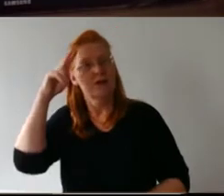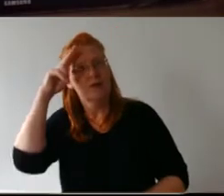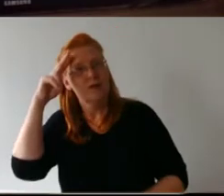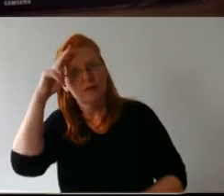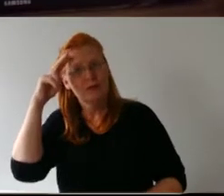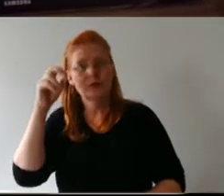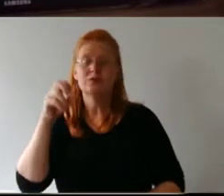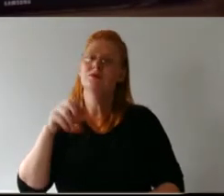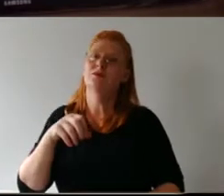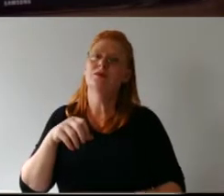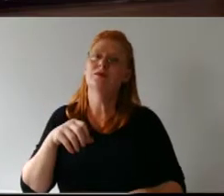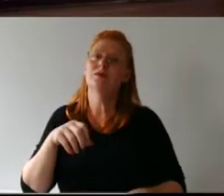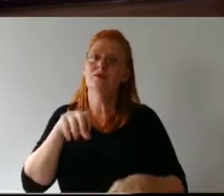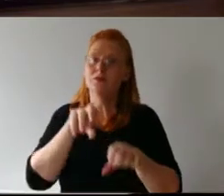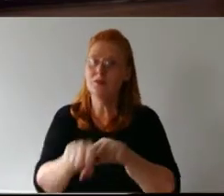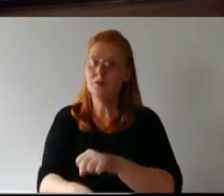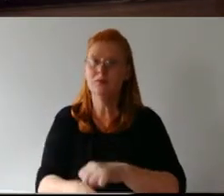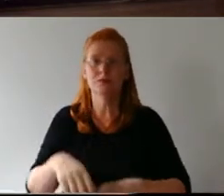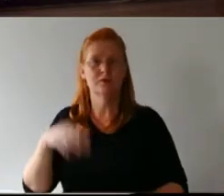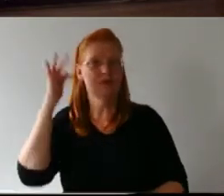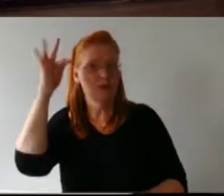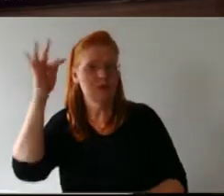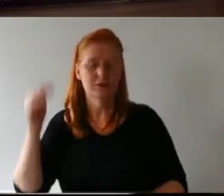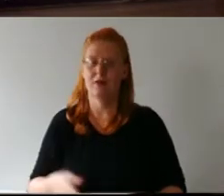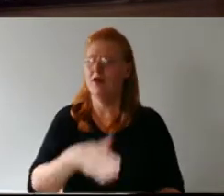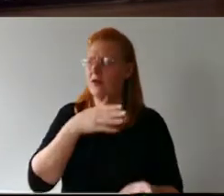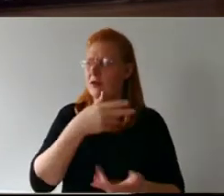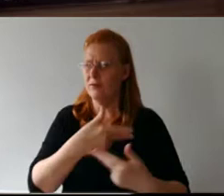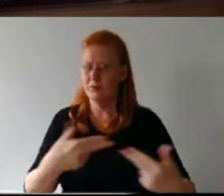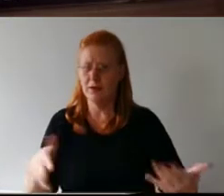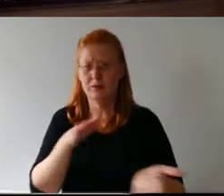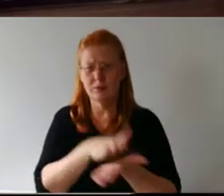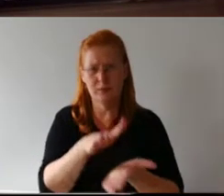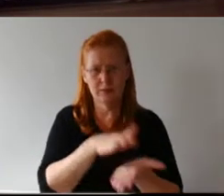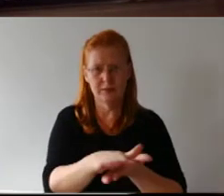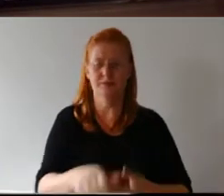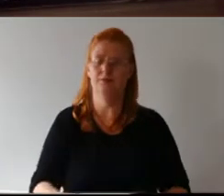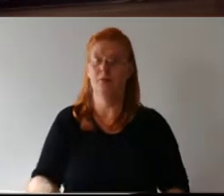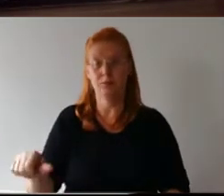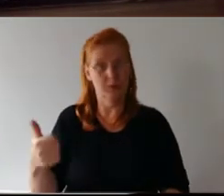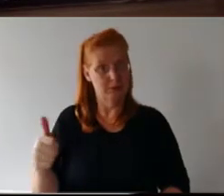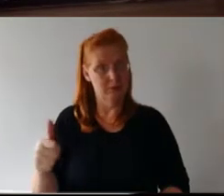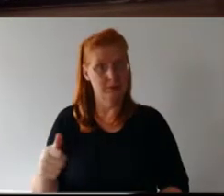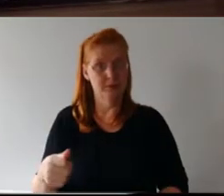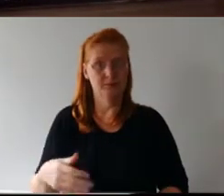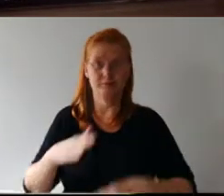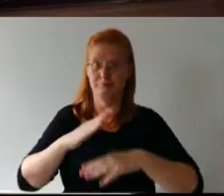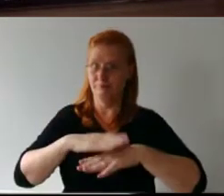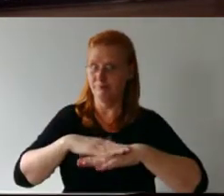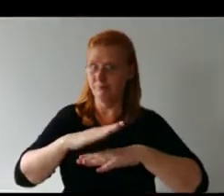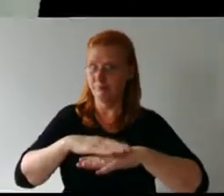da filosofia na Sorbonne. Ele escreveu diversos livros, o primeiro deles, Empirismo